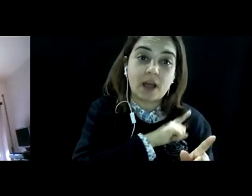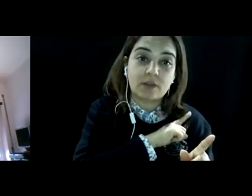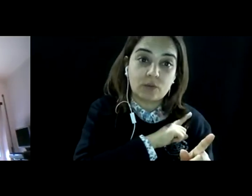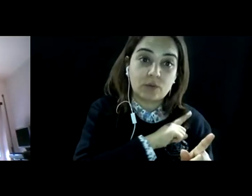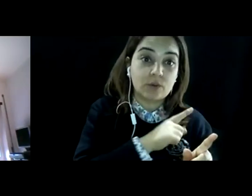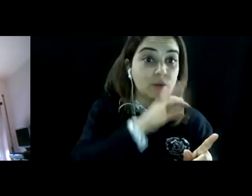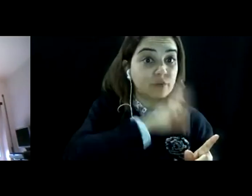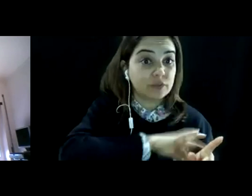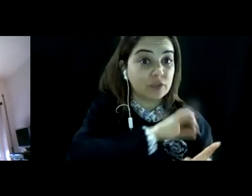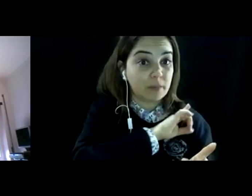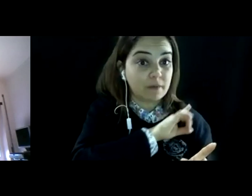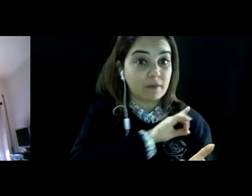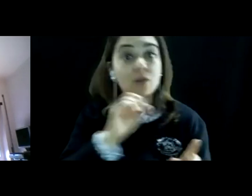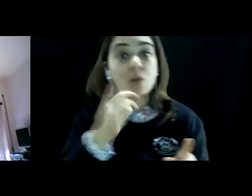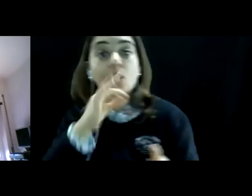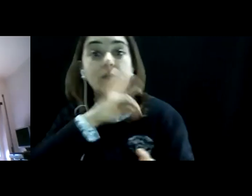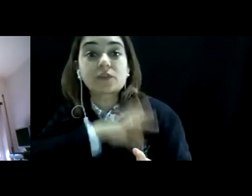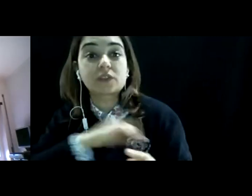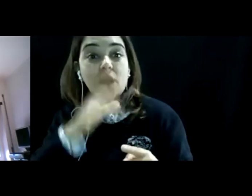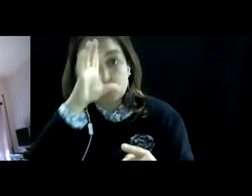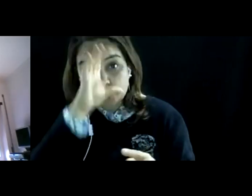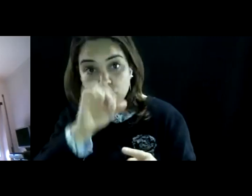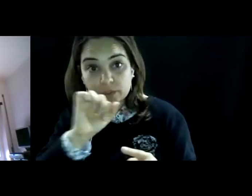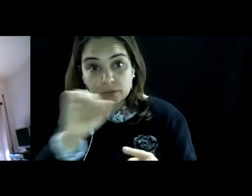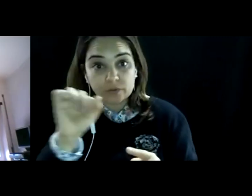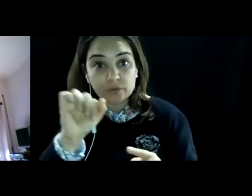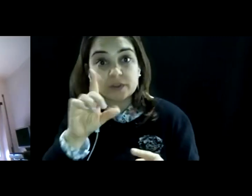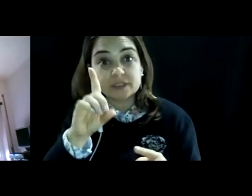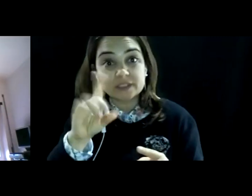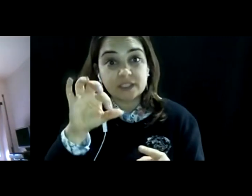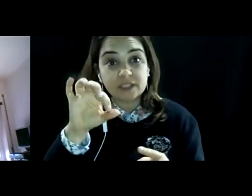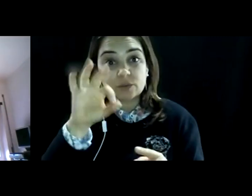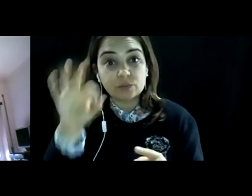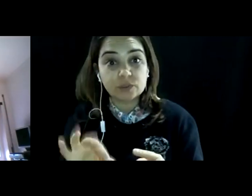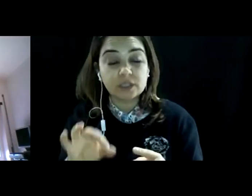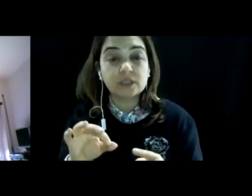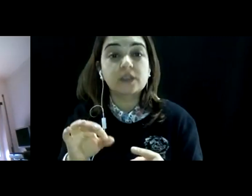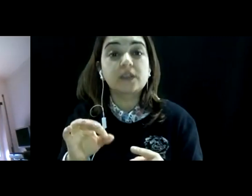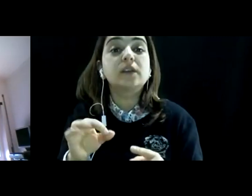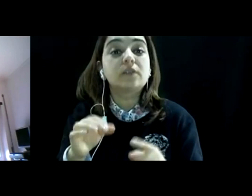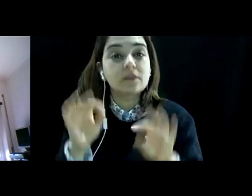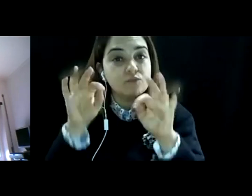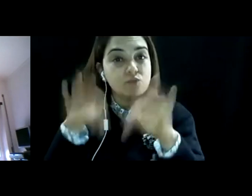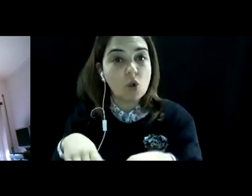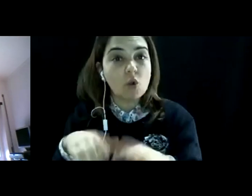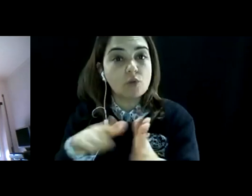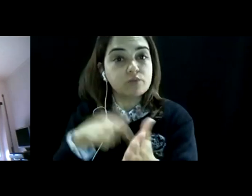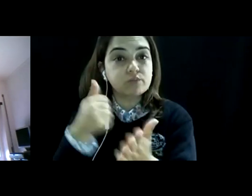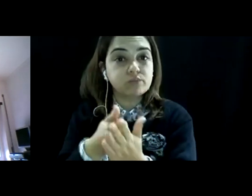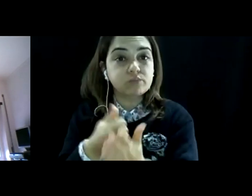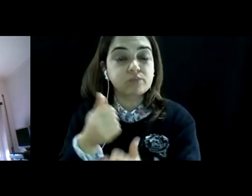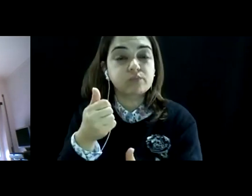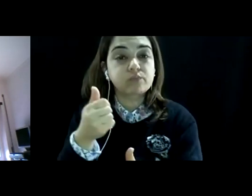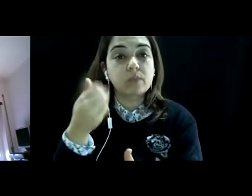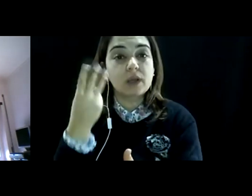profissionais e no público. No público, 58% acabam em 3 anos, enquanto no privado, 68% acabam. Portanto, temos aqui também uma desigualdade